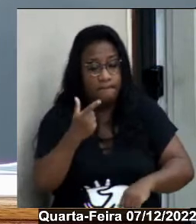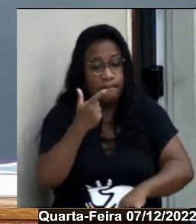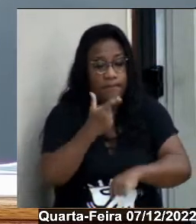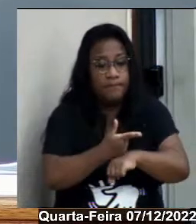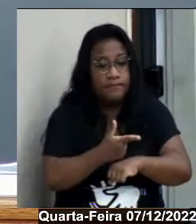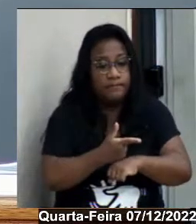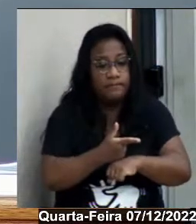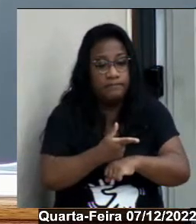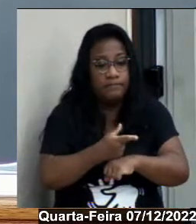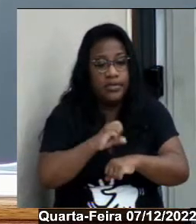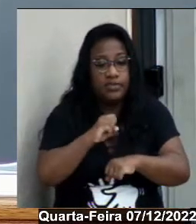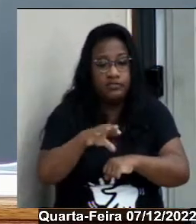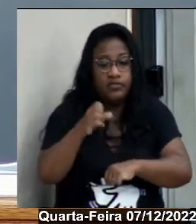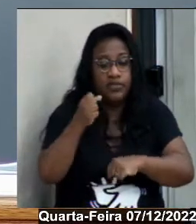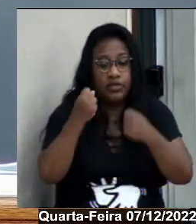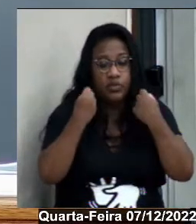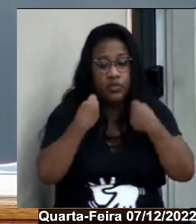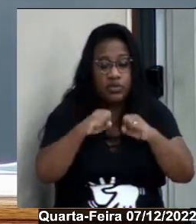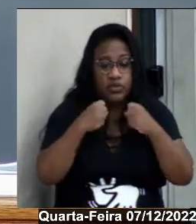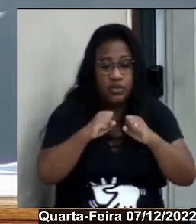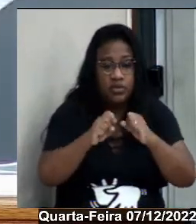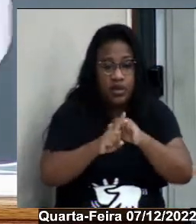de Desenvolvimento Social.